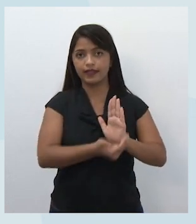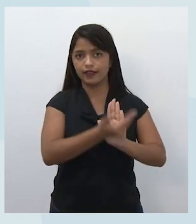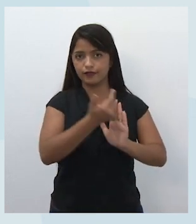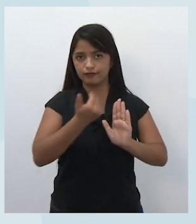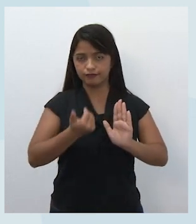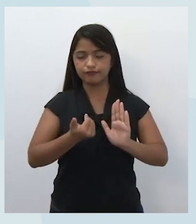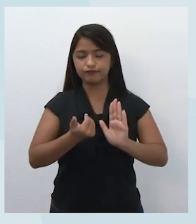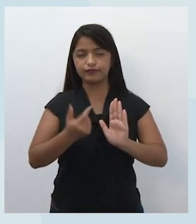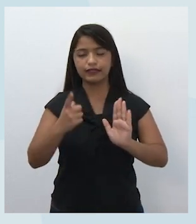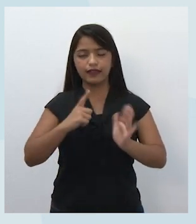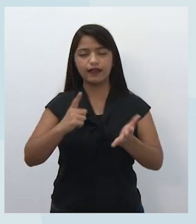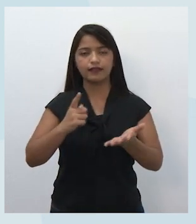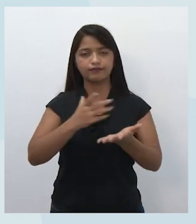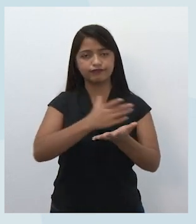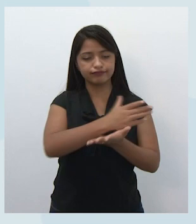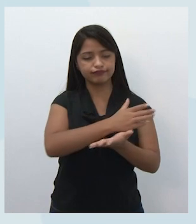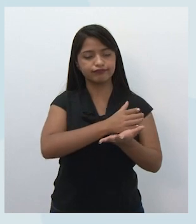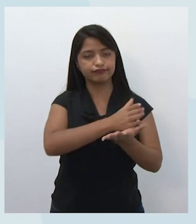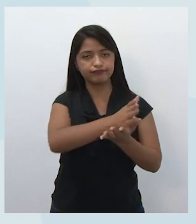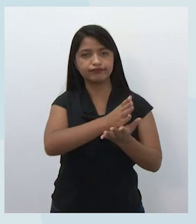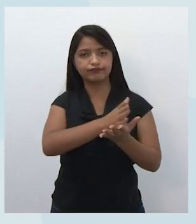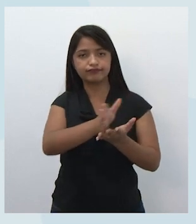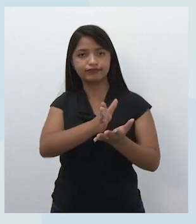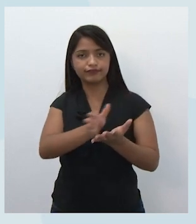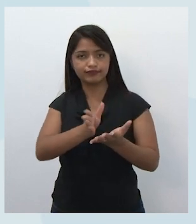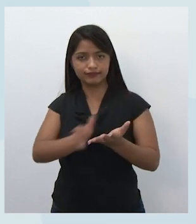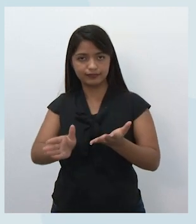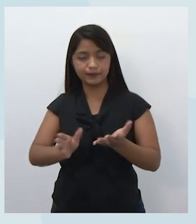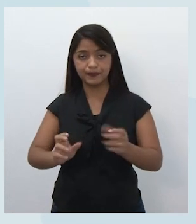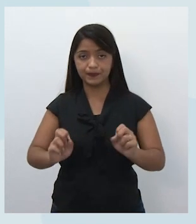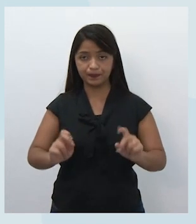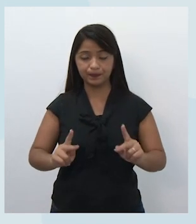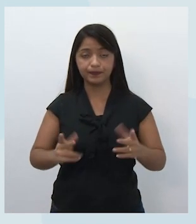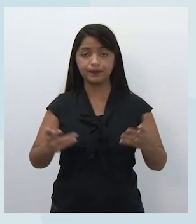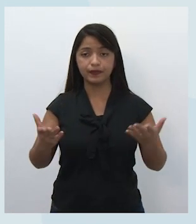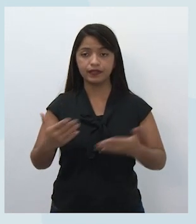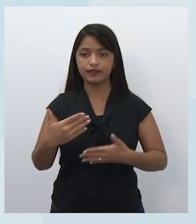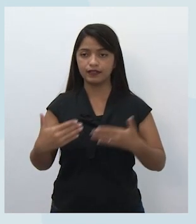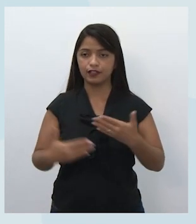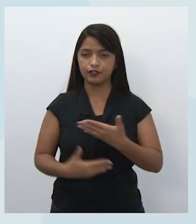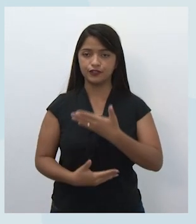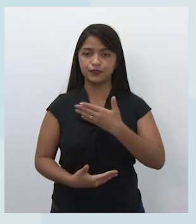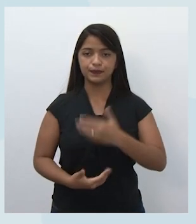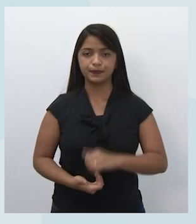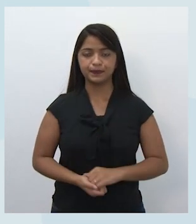de atuação. Vou pedir para colocarem o próximo slide, por gentileza.